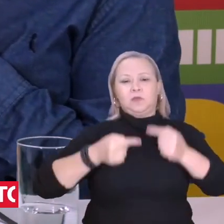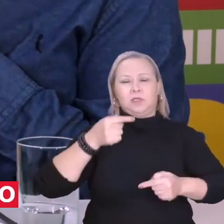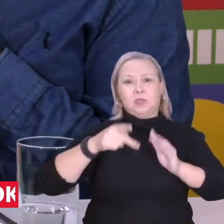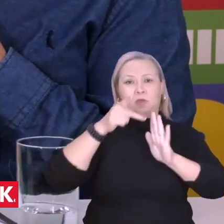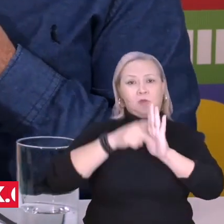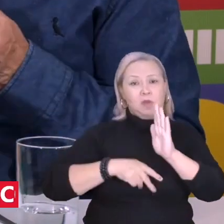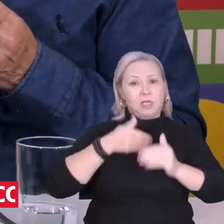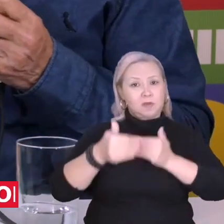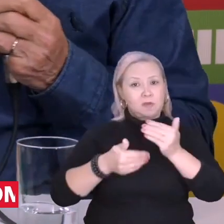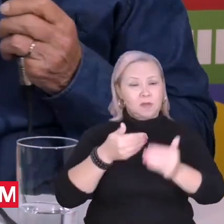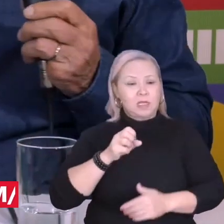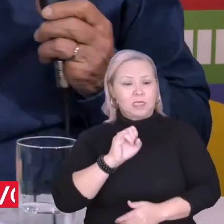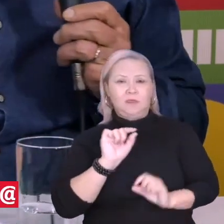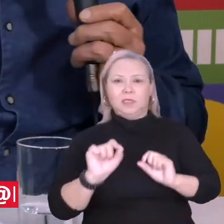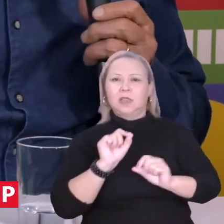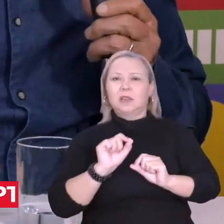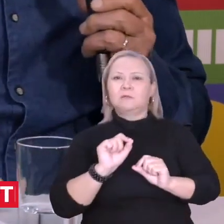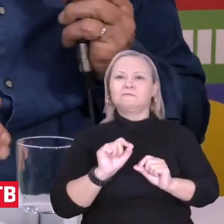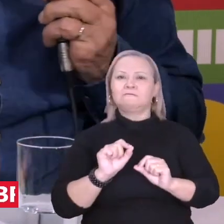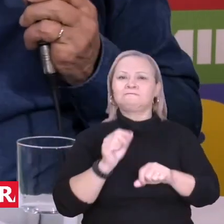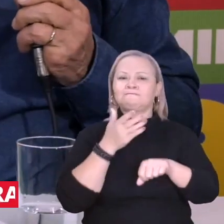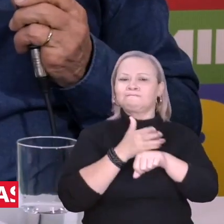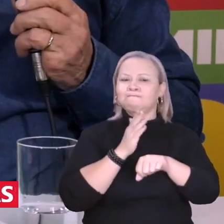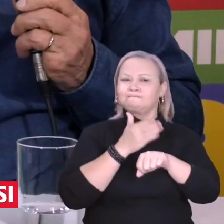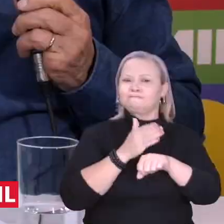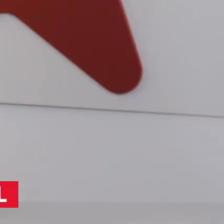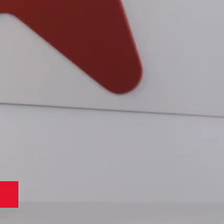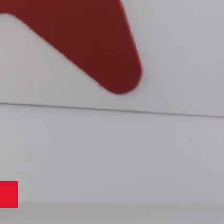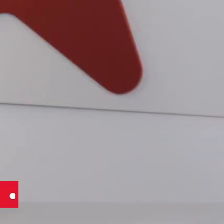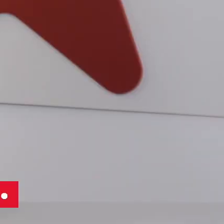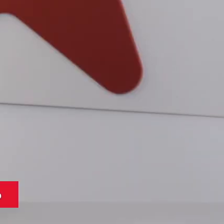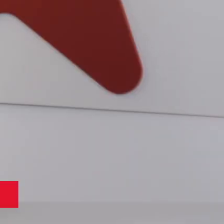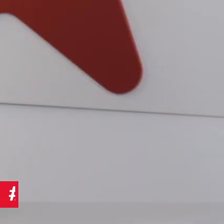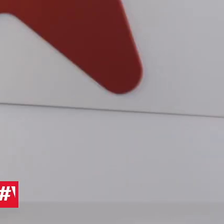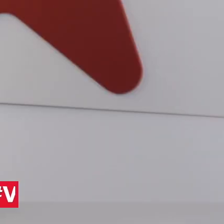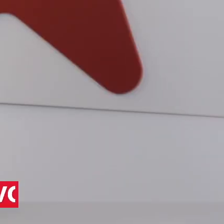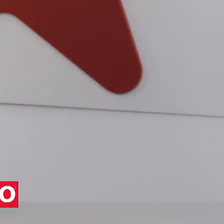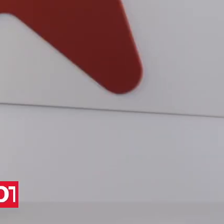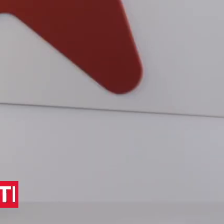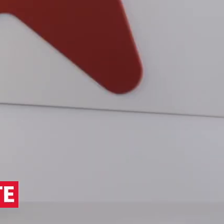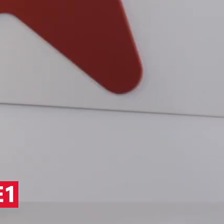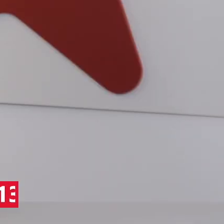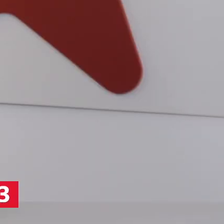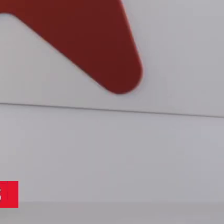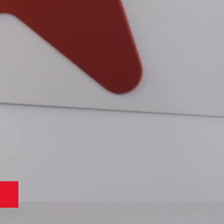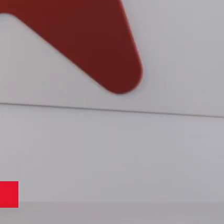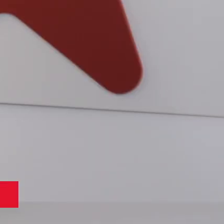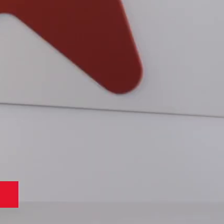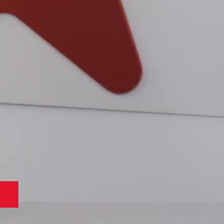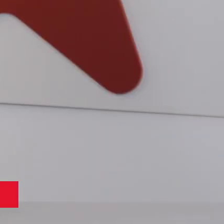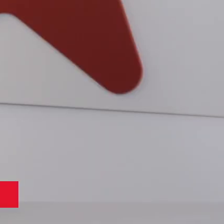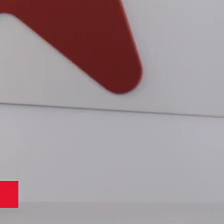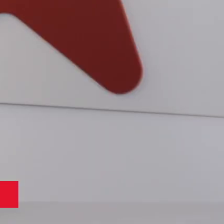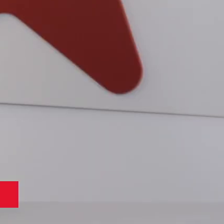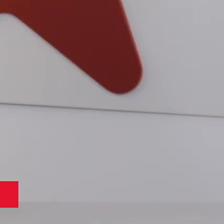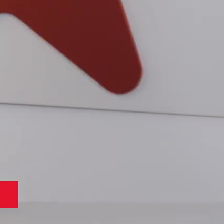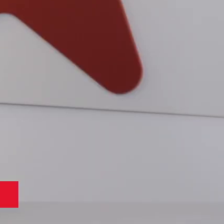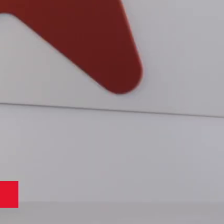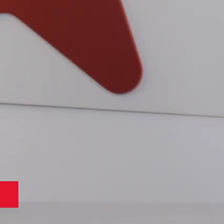ser exercida mesmo quando você tem divergências pontuais com outra pessoa. Eu digo sempre